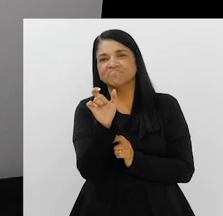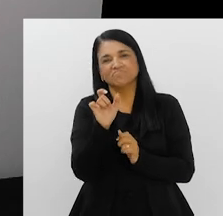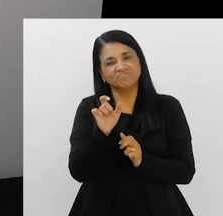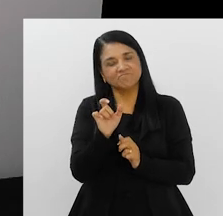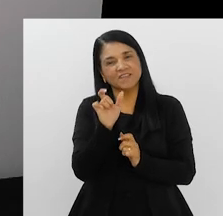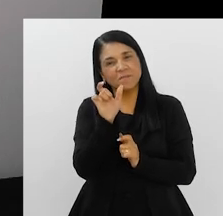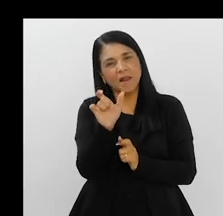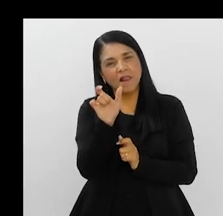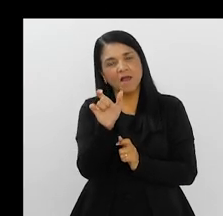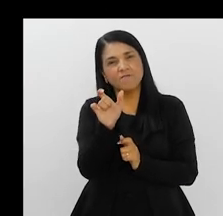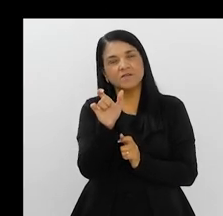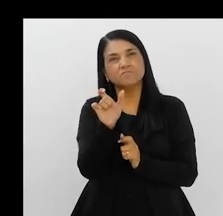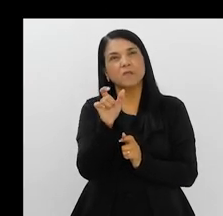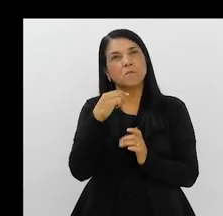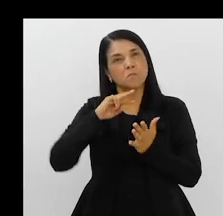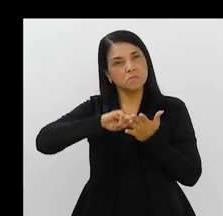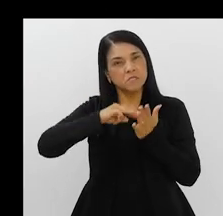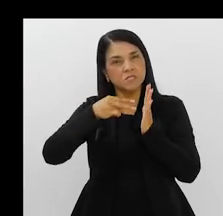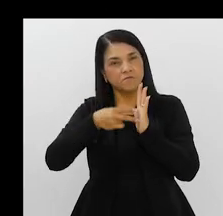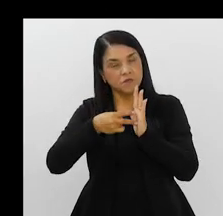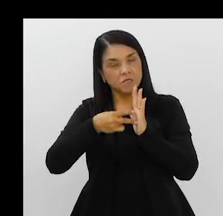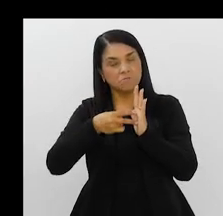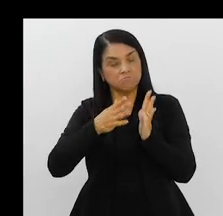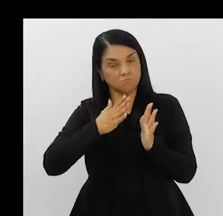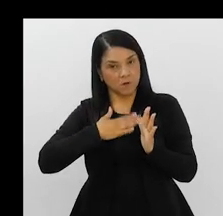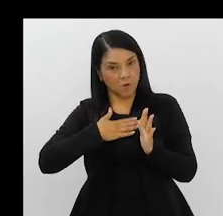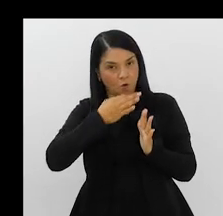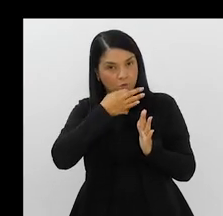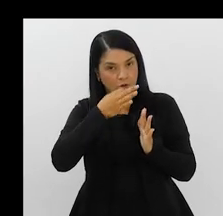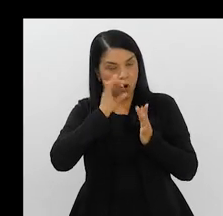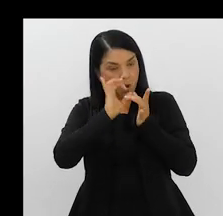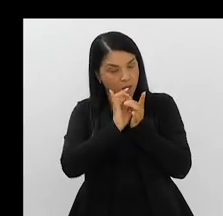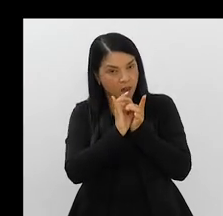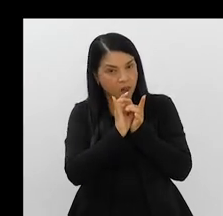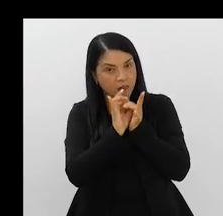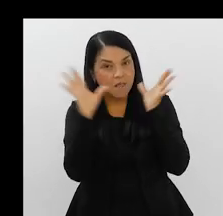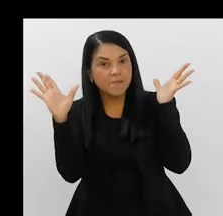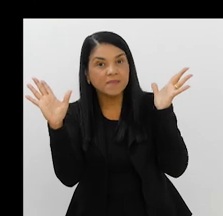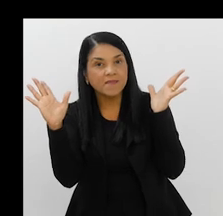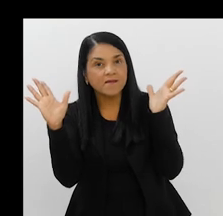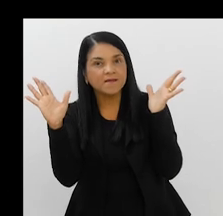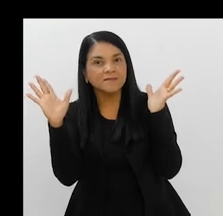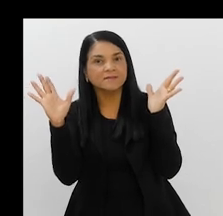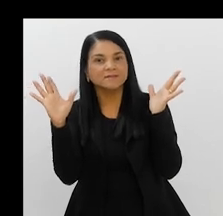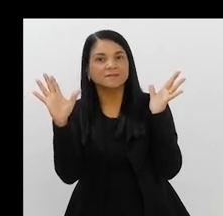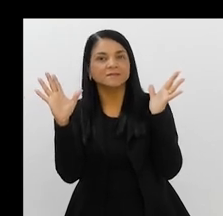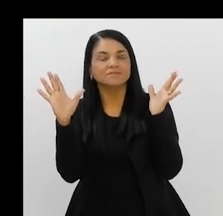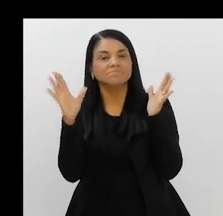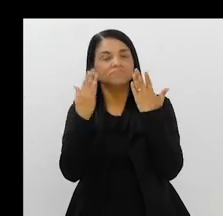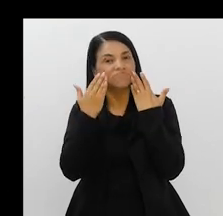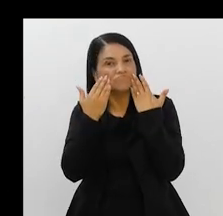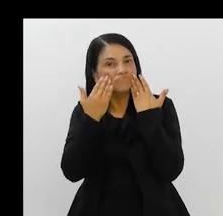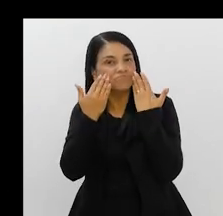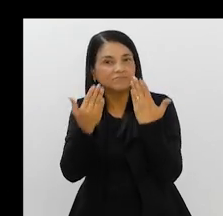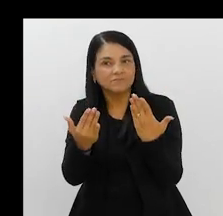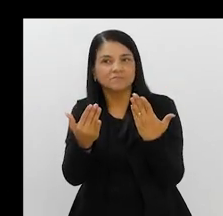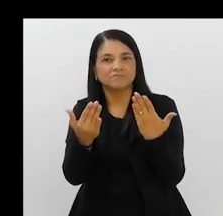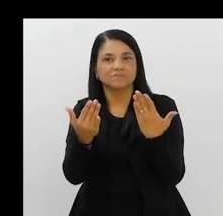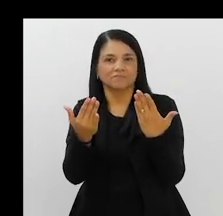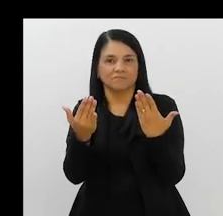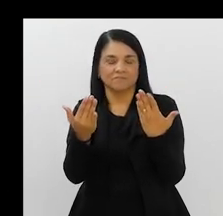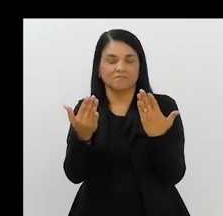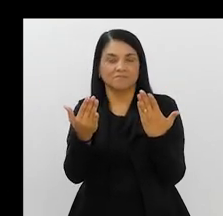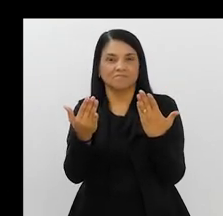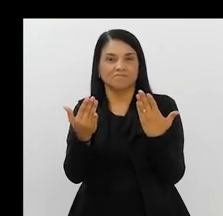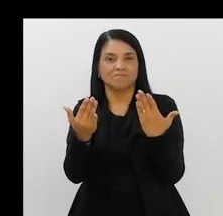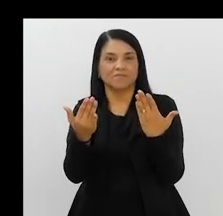né? Eu acho assim, democracia é você ter liberdade de falar o que você pensa, né? Ter se expressar, não